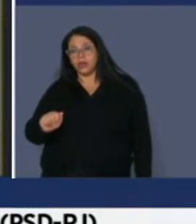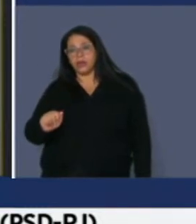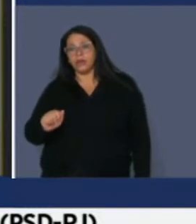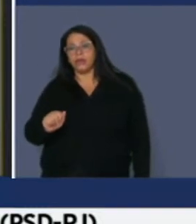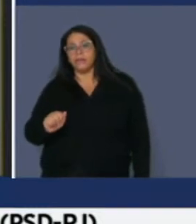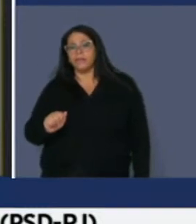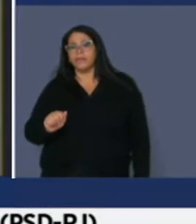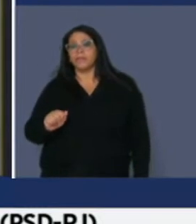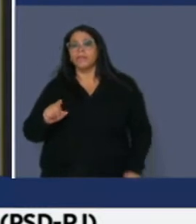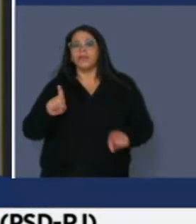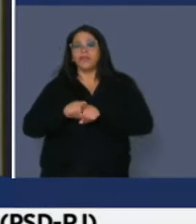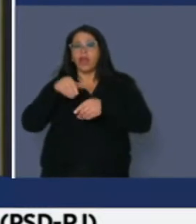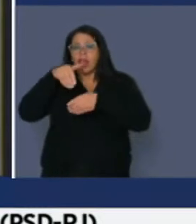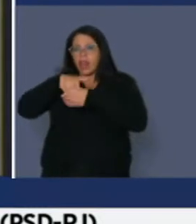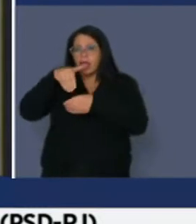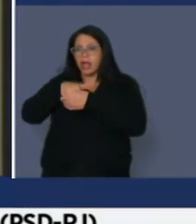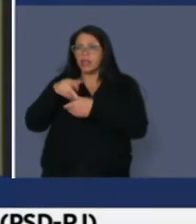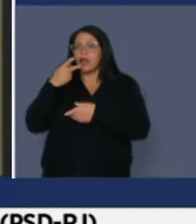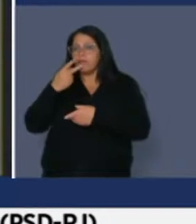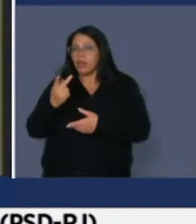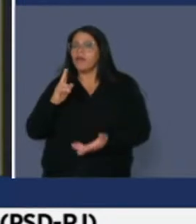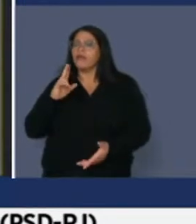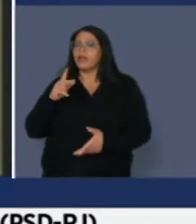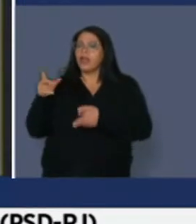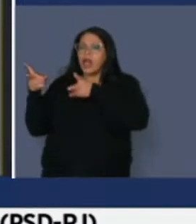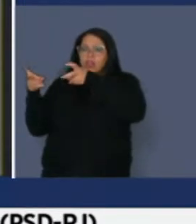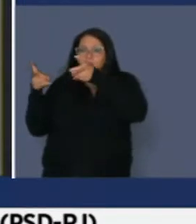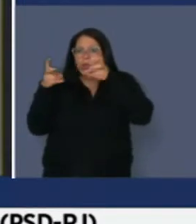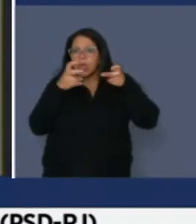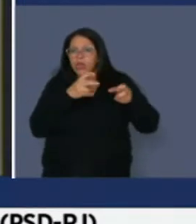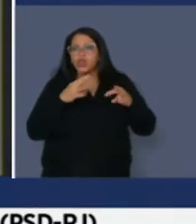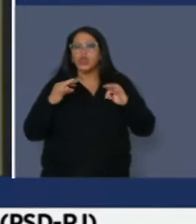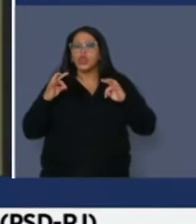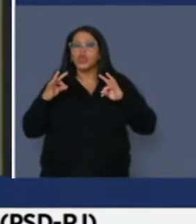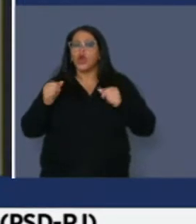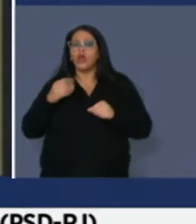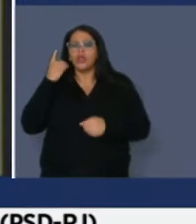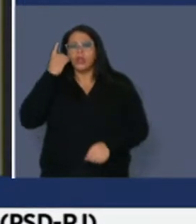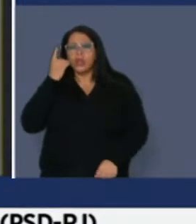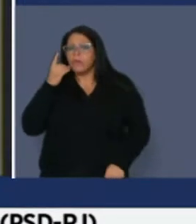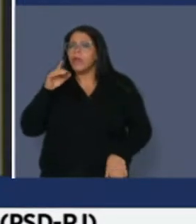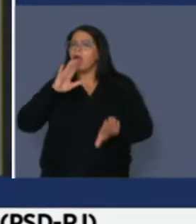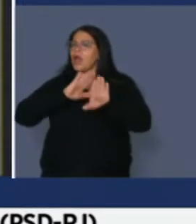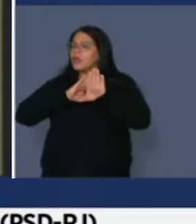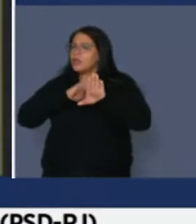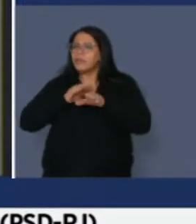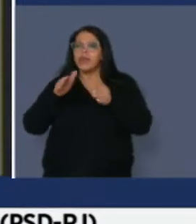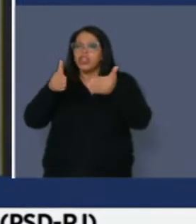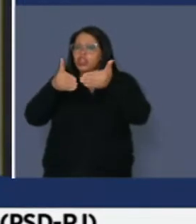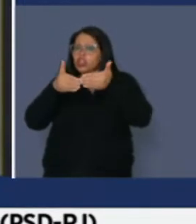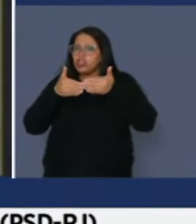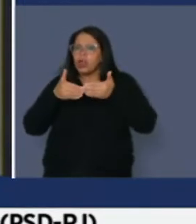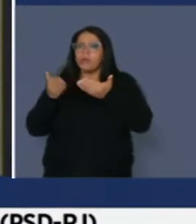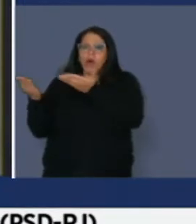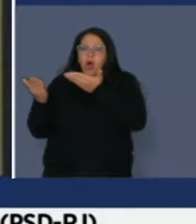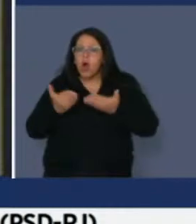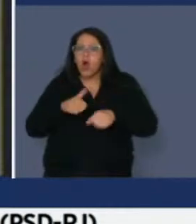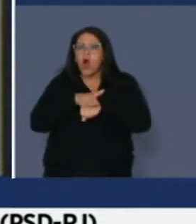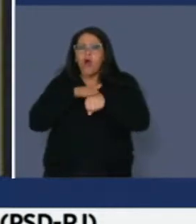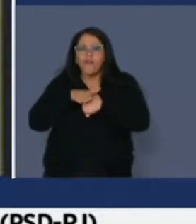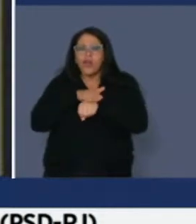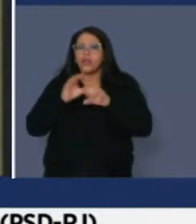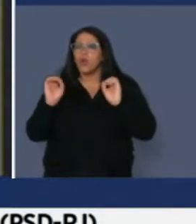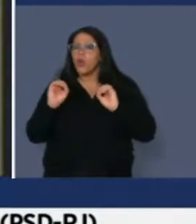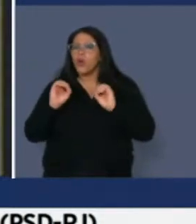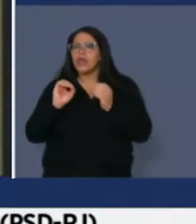que foi eleito dizendo que daria voz a todos nós, não me ouviu, não por falta de tentativa, pois